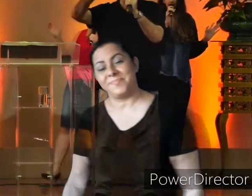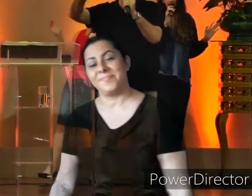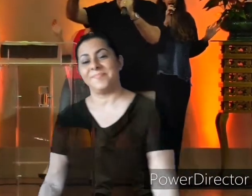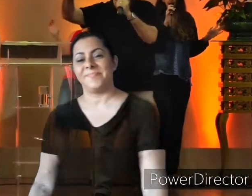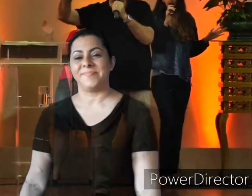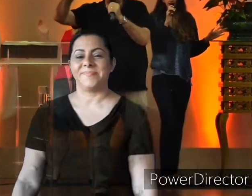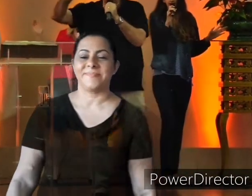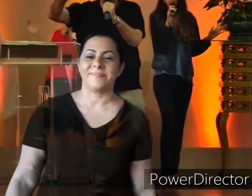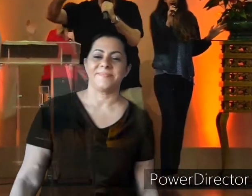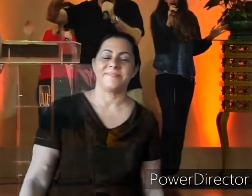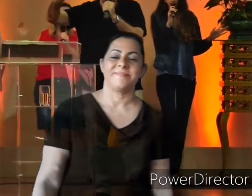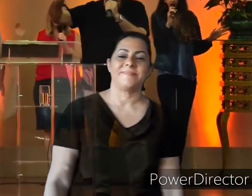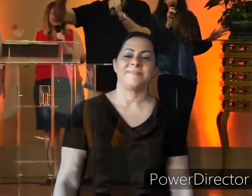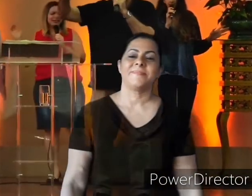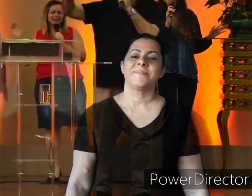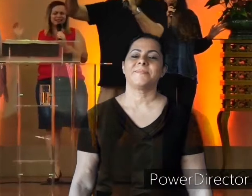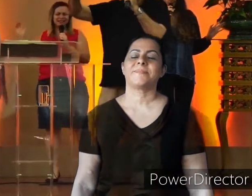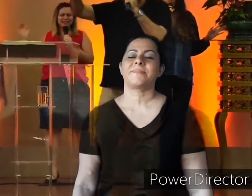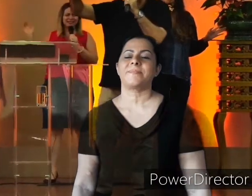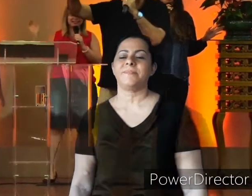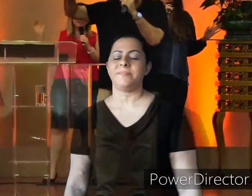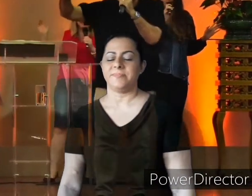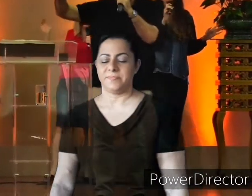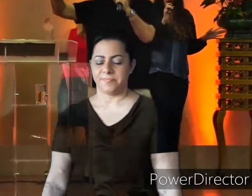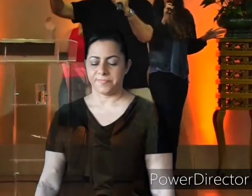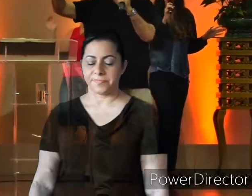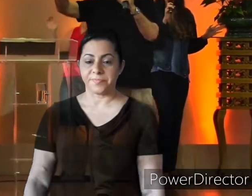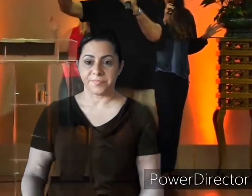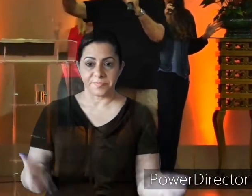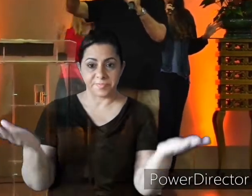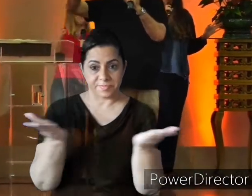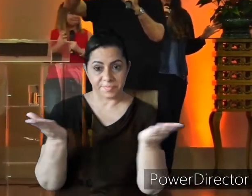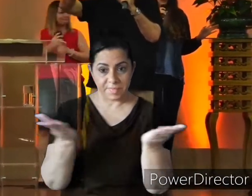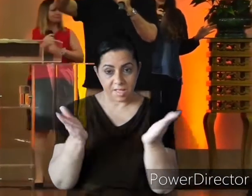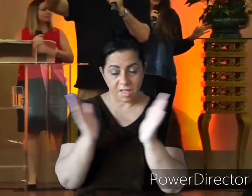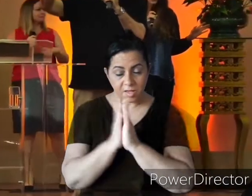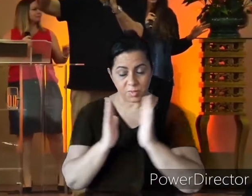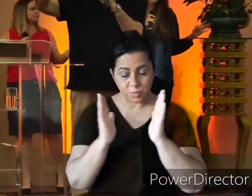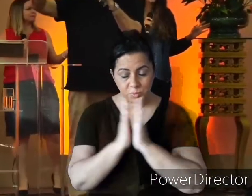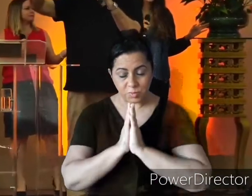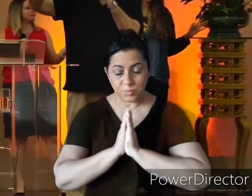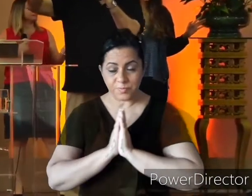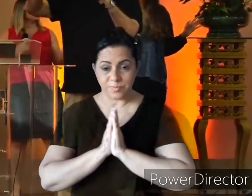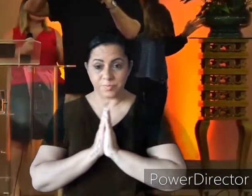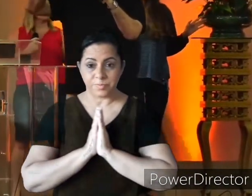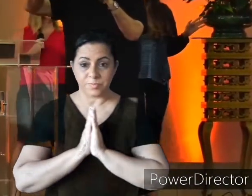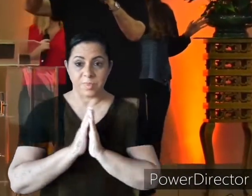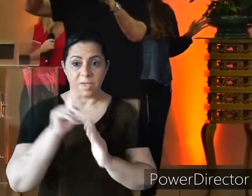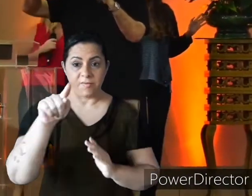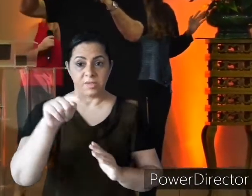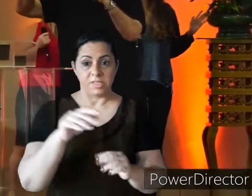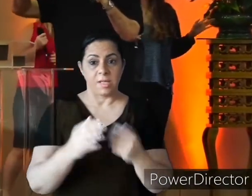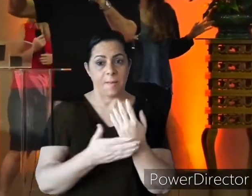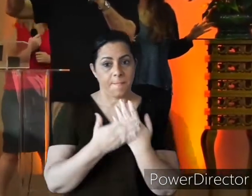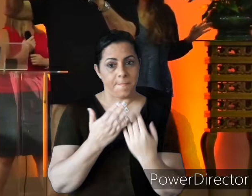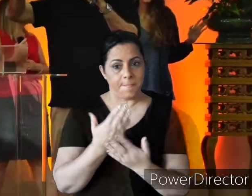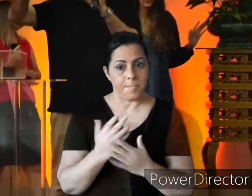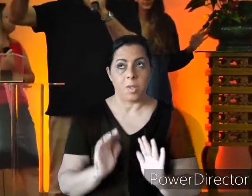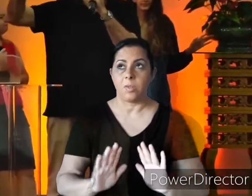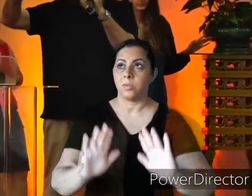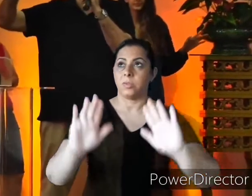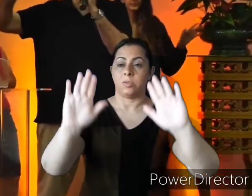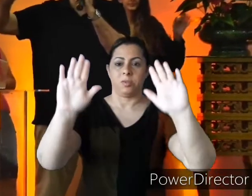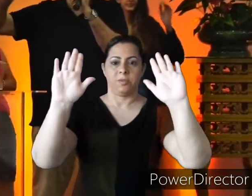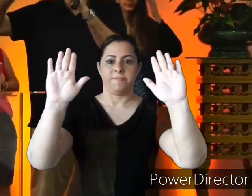toda emboscada do rei da Síria. Nós vamos repreender todo ataque das trevas. Senhor Deus, em nome